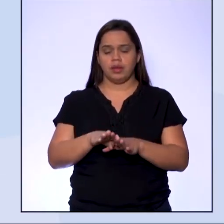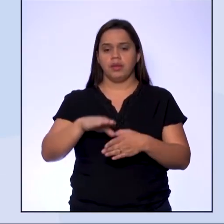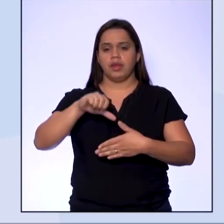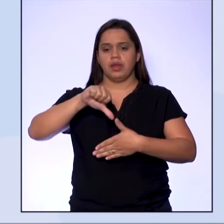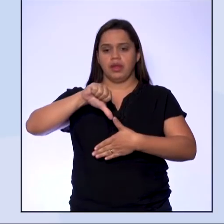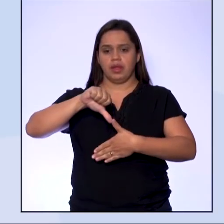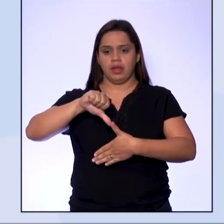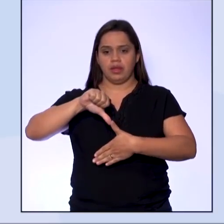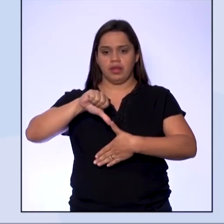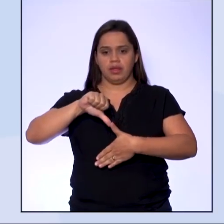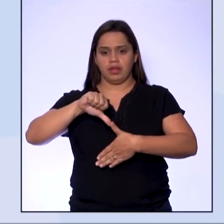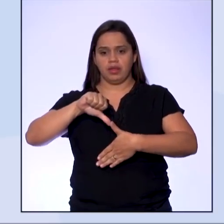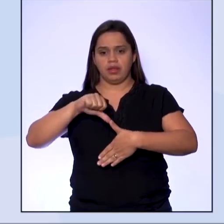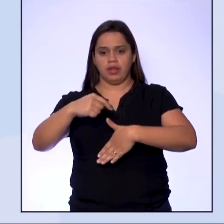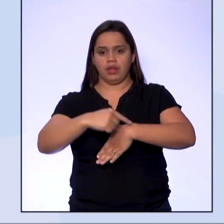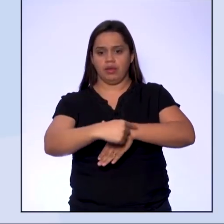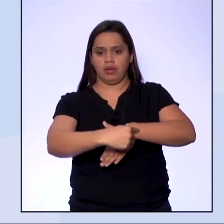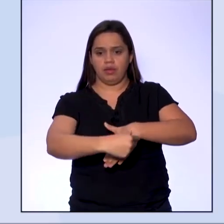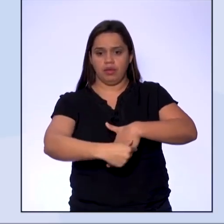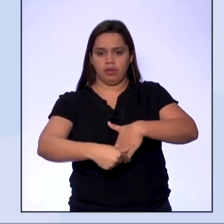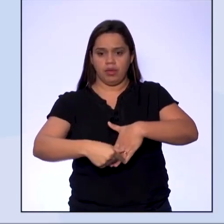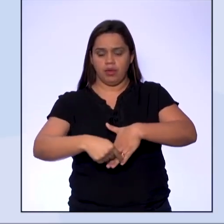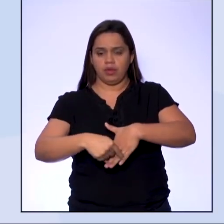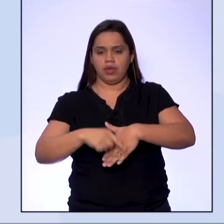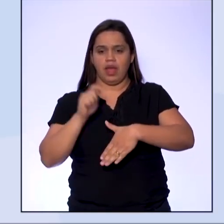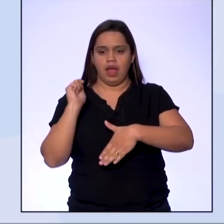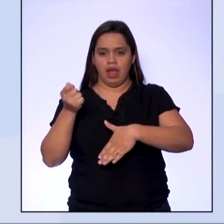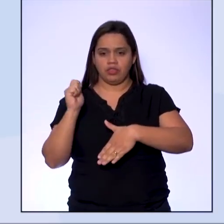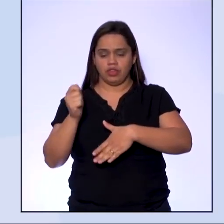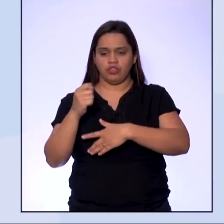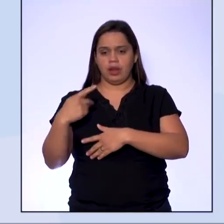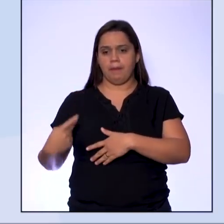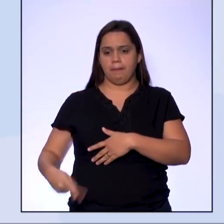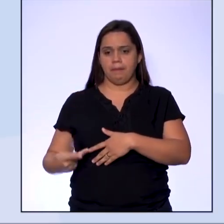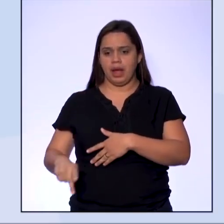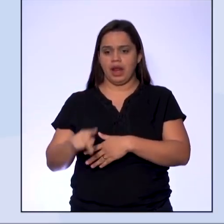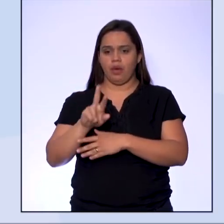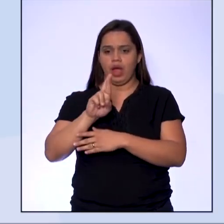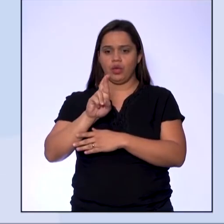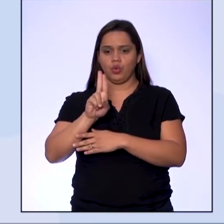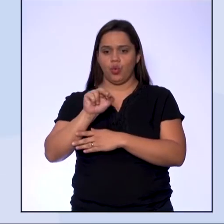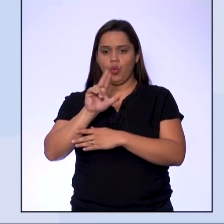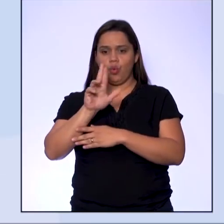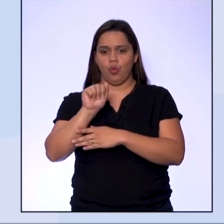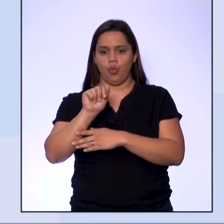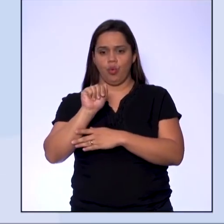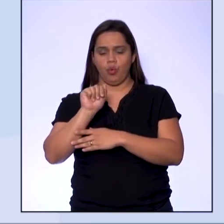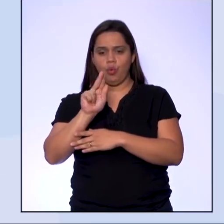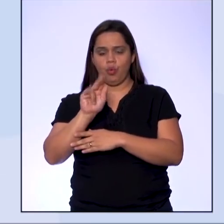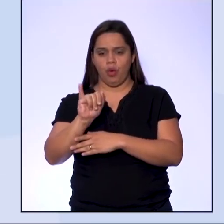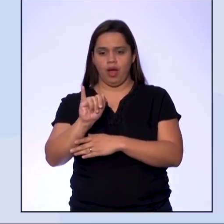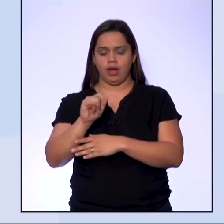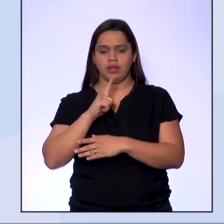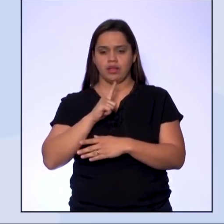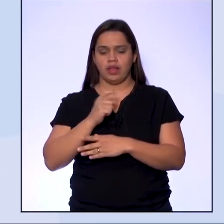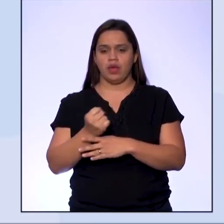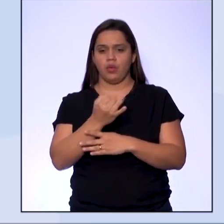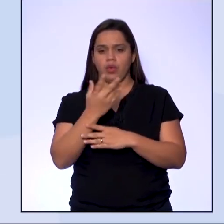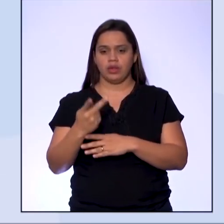Andina, dá-se aí o nome de América Andina, principalmente porque esse território tem a Cordilheira dos Andes, uma das